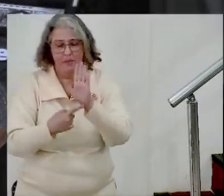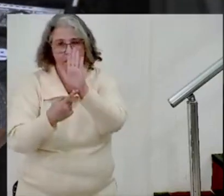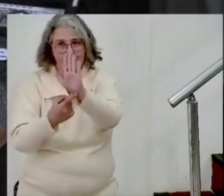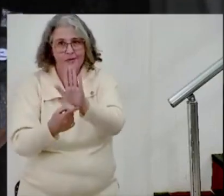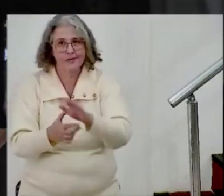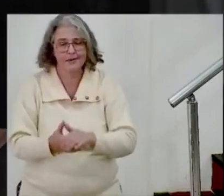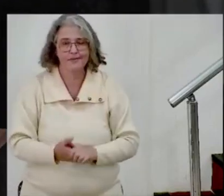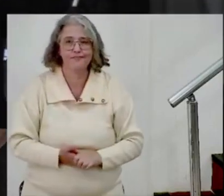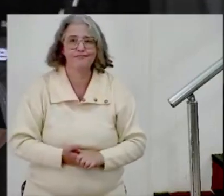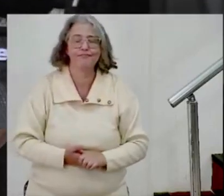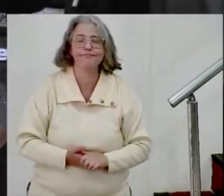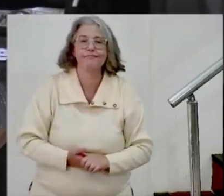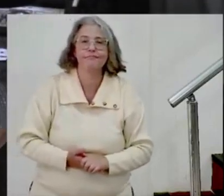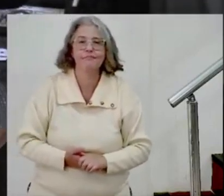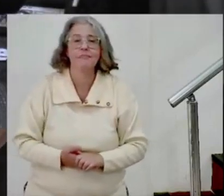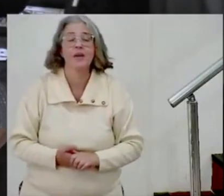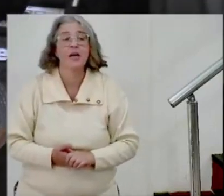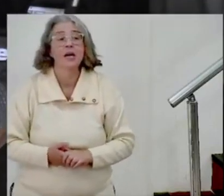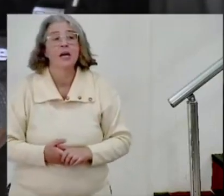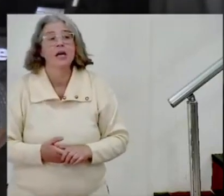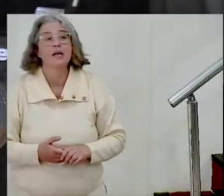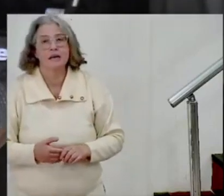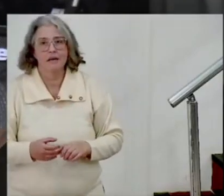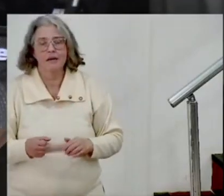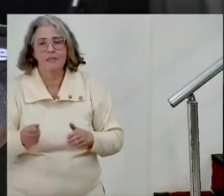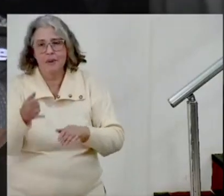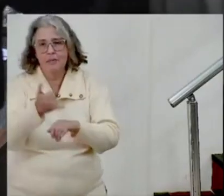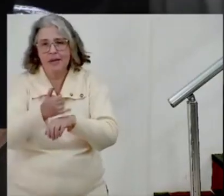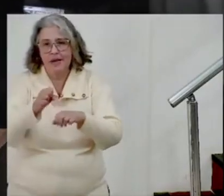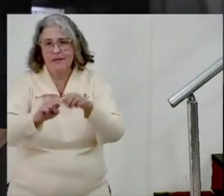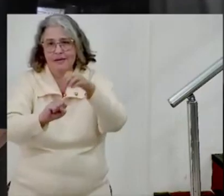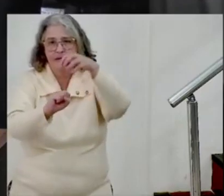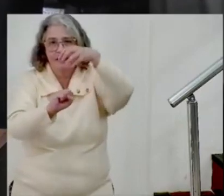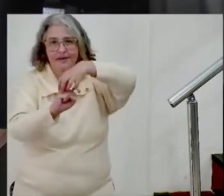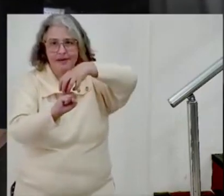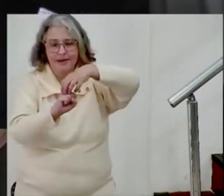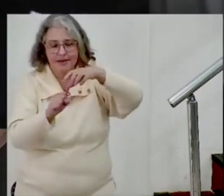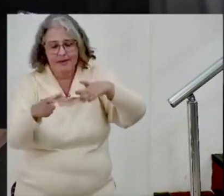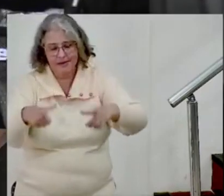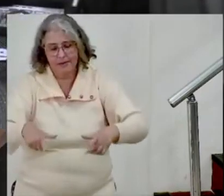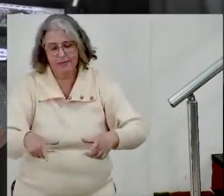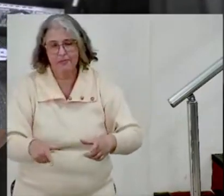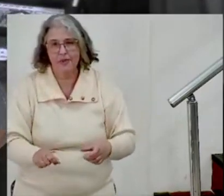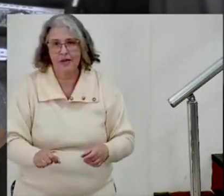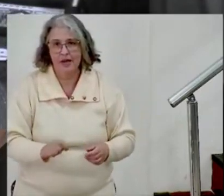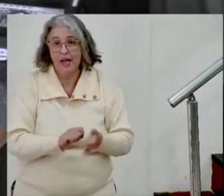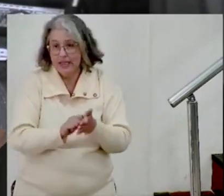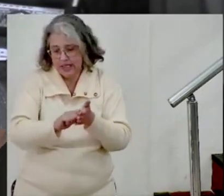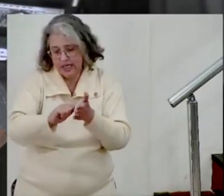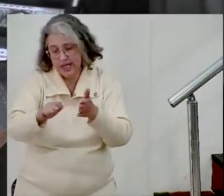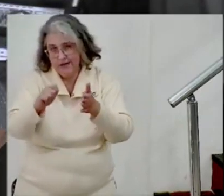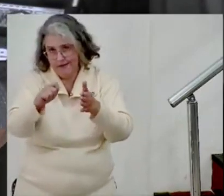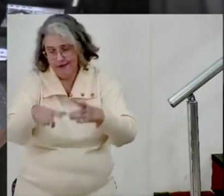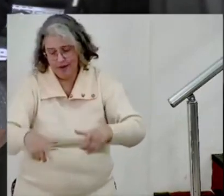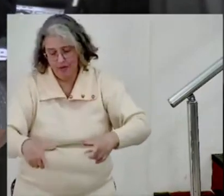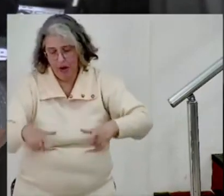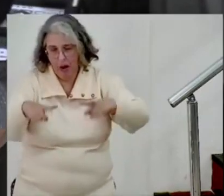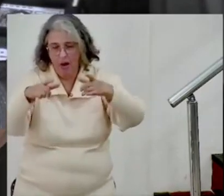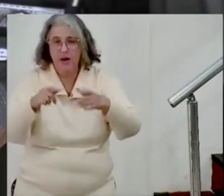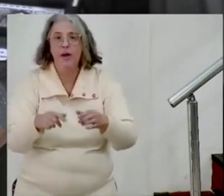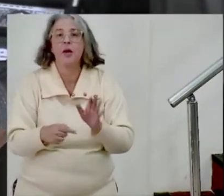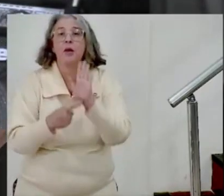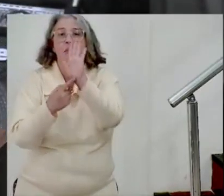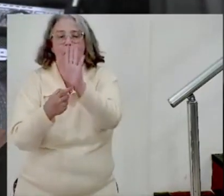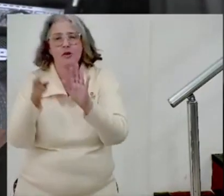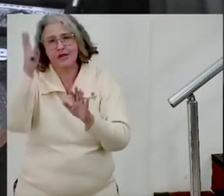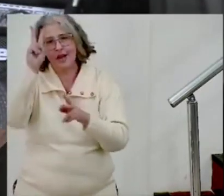vários registros disso. Só no Museu Britânico existem 2 cópias desse cilindro, existem outros no mundo. Ou seja, ele estava preocupado em deixar um registro